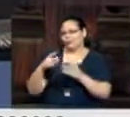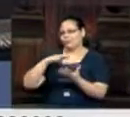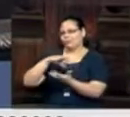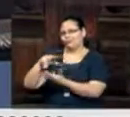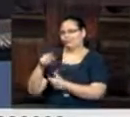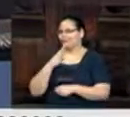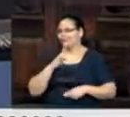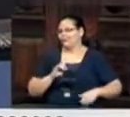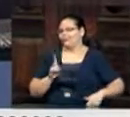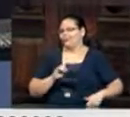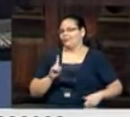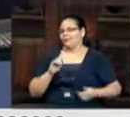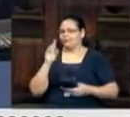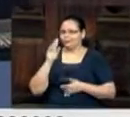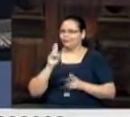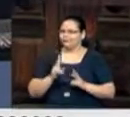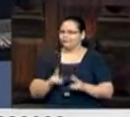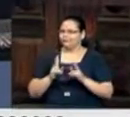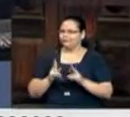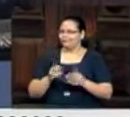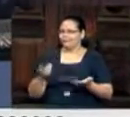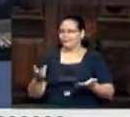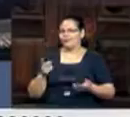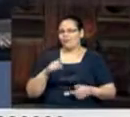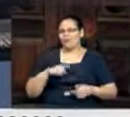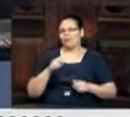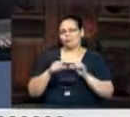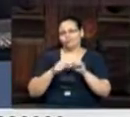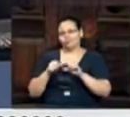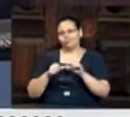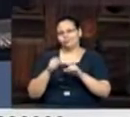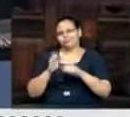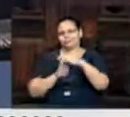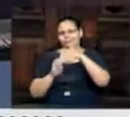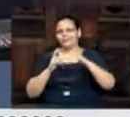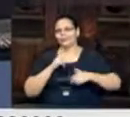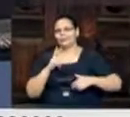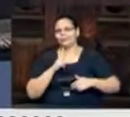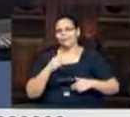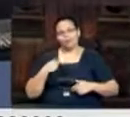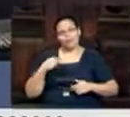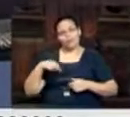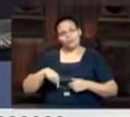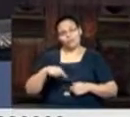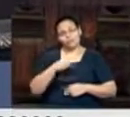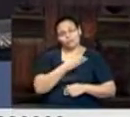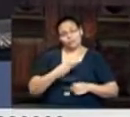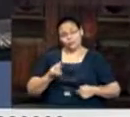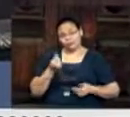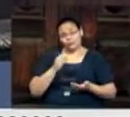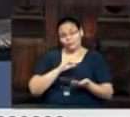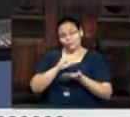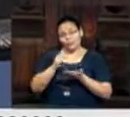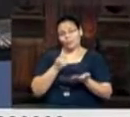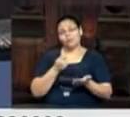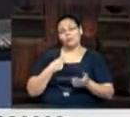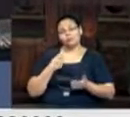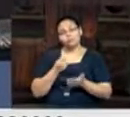se conhece este modelo em que se privatiza o serviço, mas o poder público continua financiando o serviço privatizado.